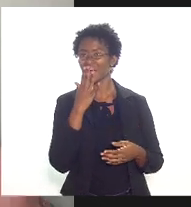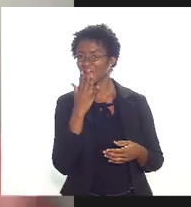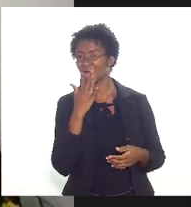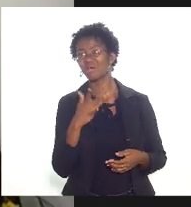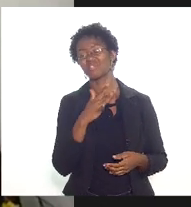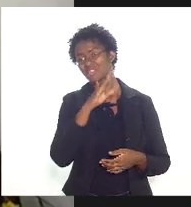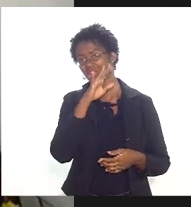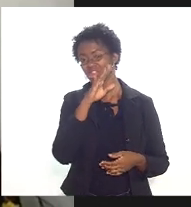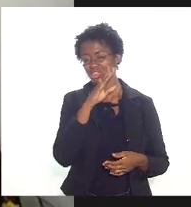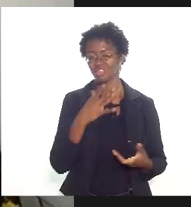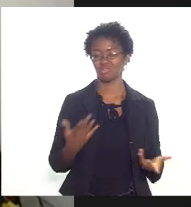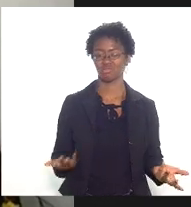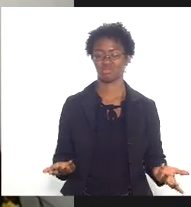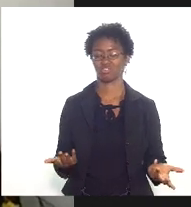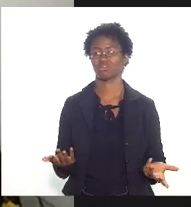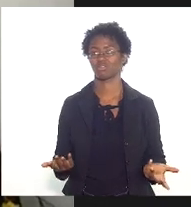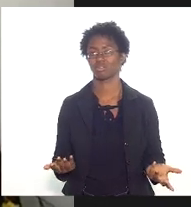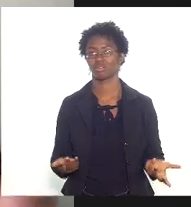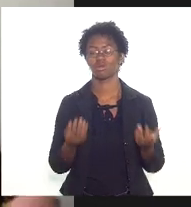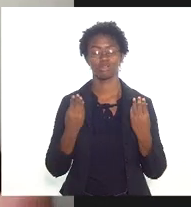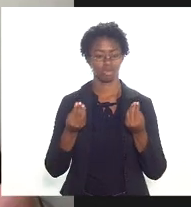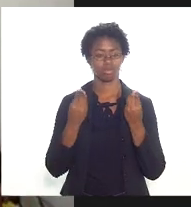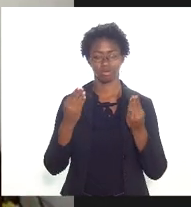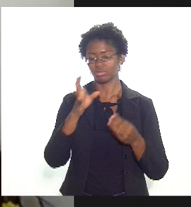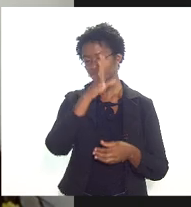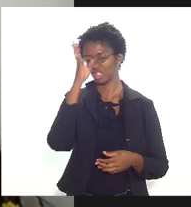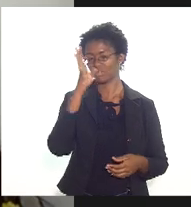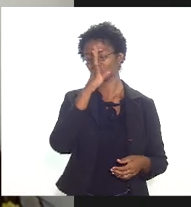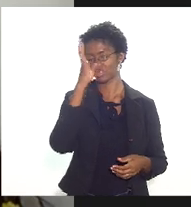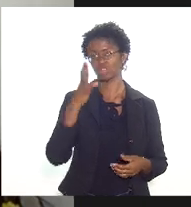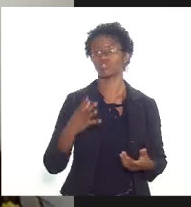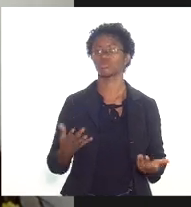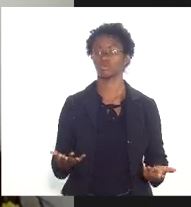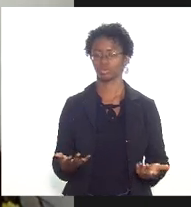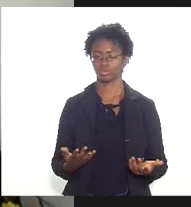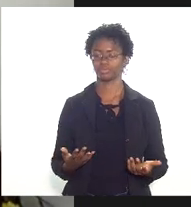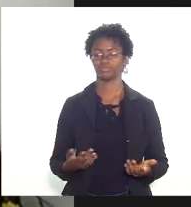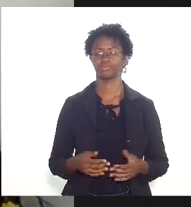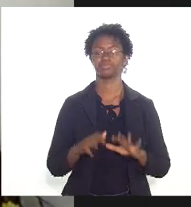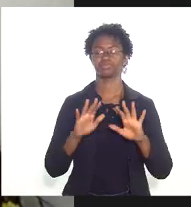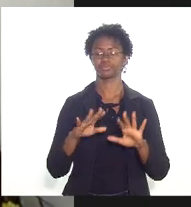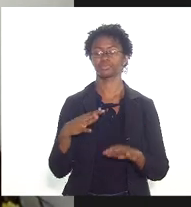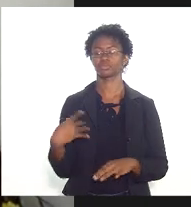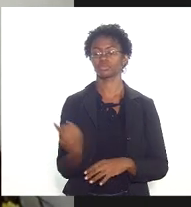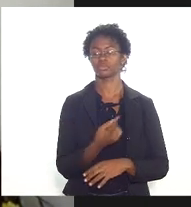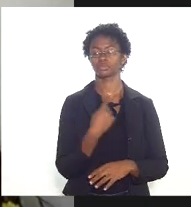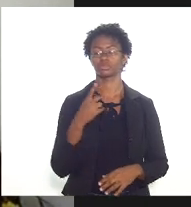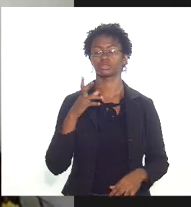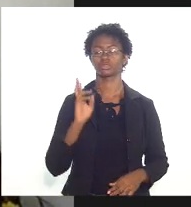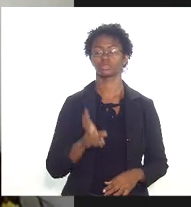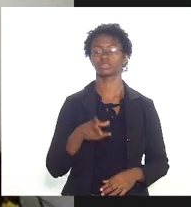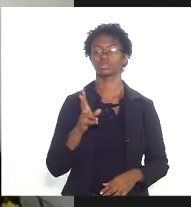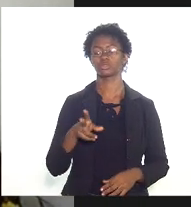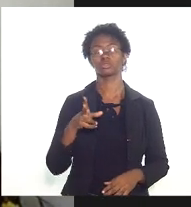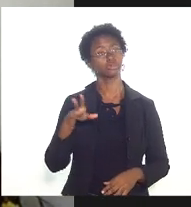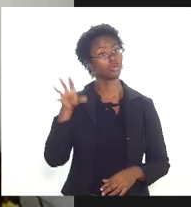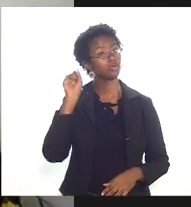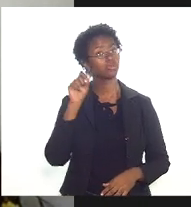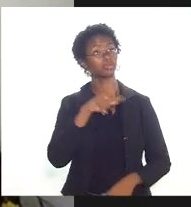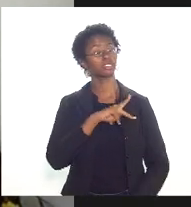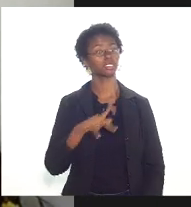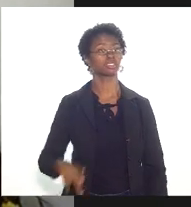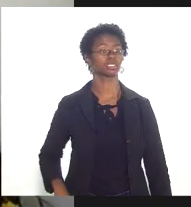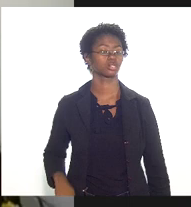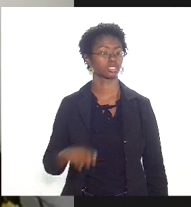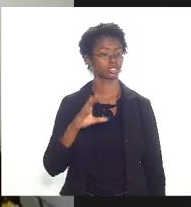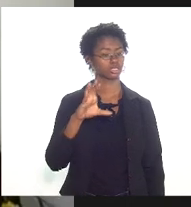que tem cor tudo e e a gente continua ouvindo do presidente da Cedae